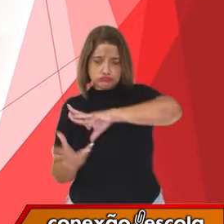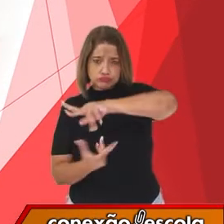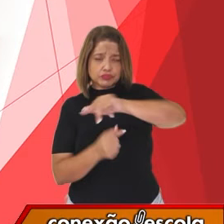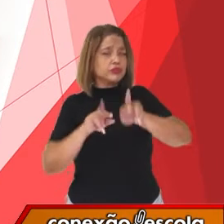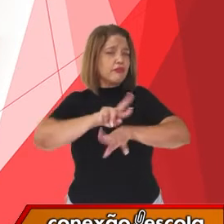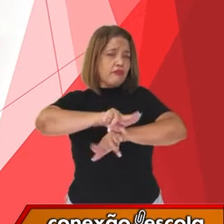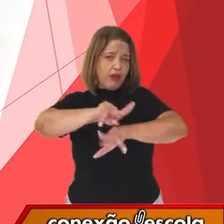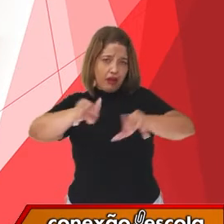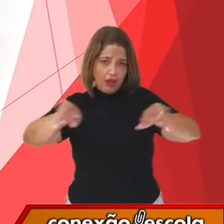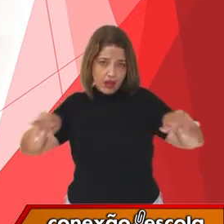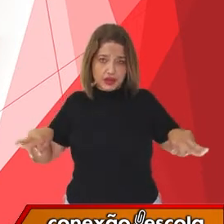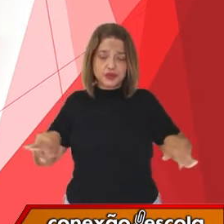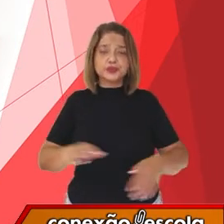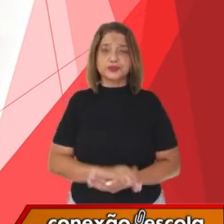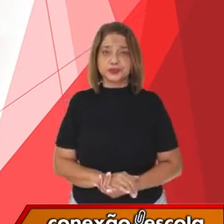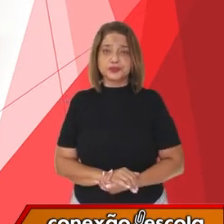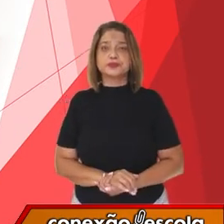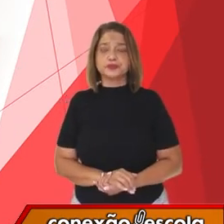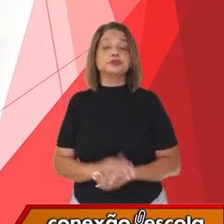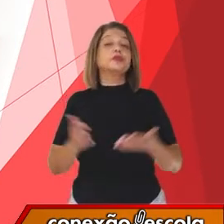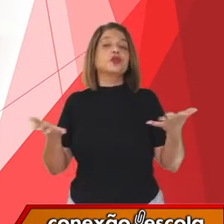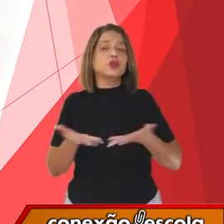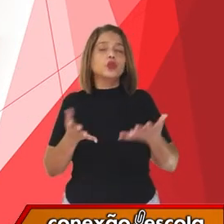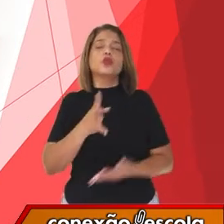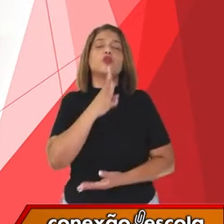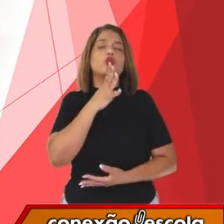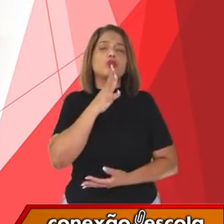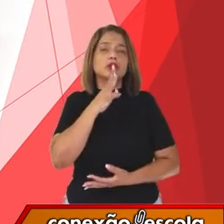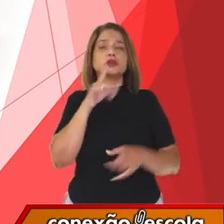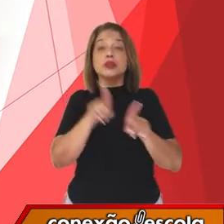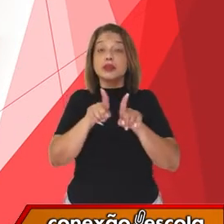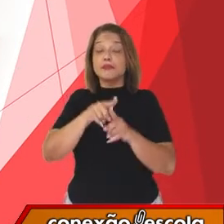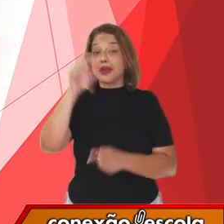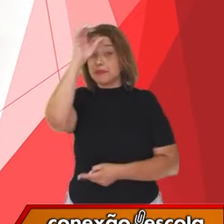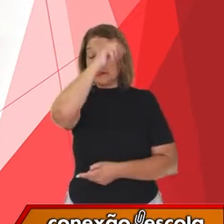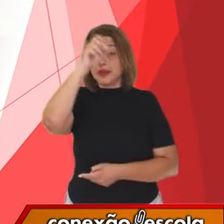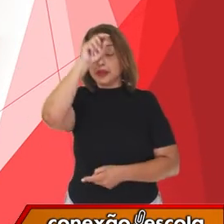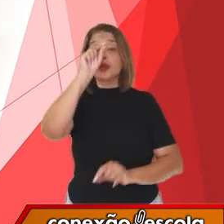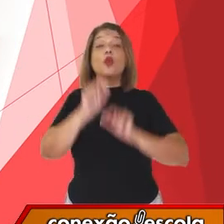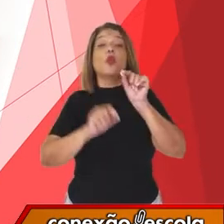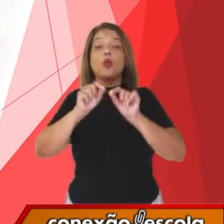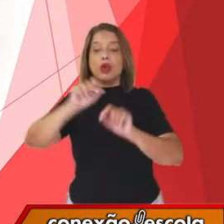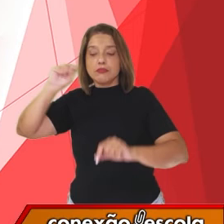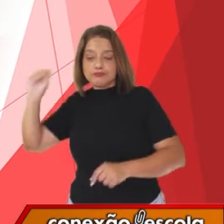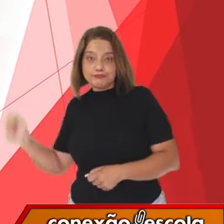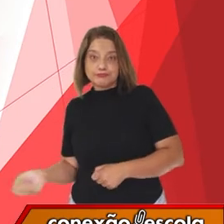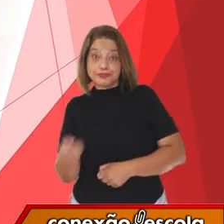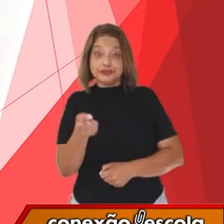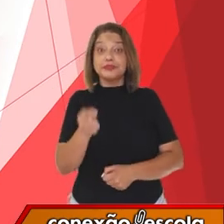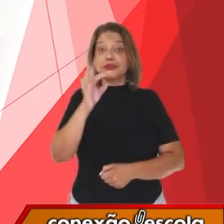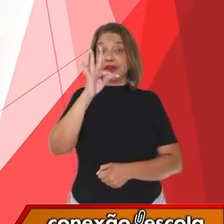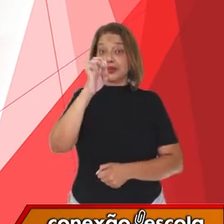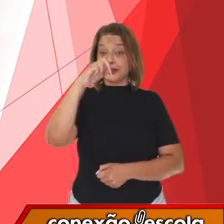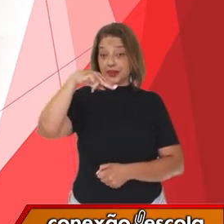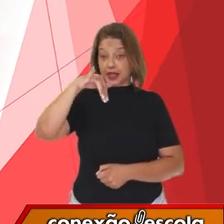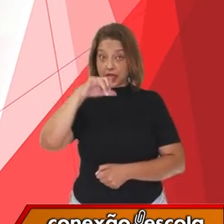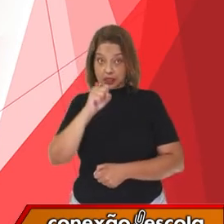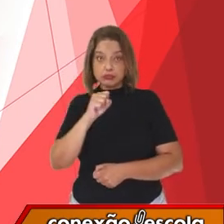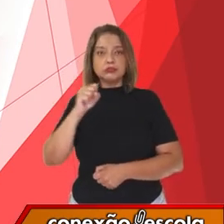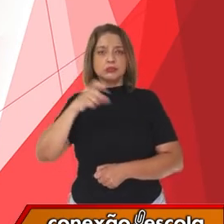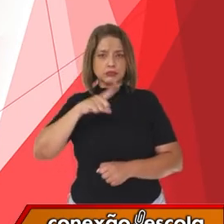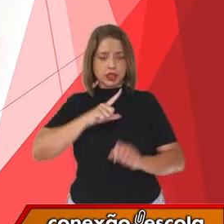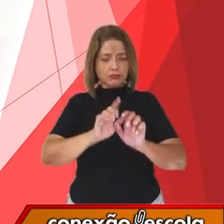Agora, a gente vai começar a conhecer e entender o tênis. O tênis é um esporte de